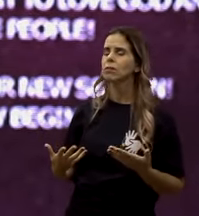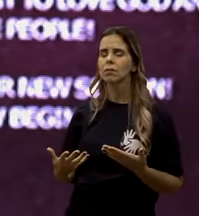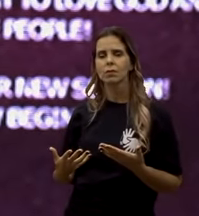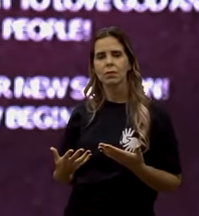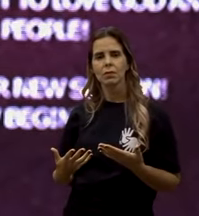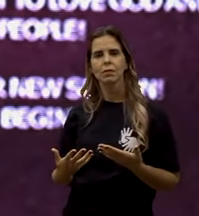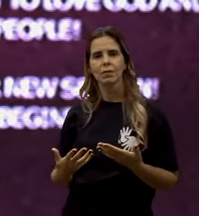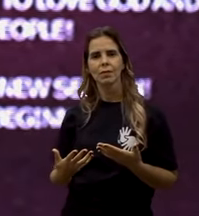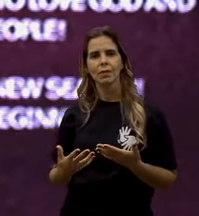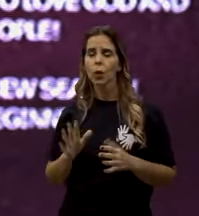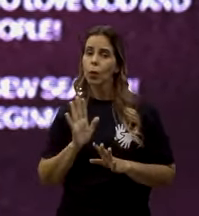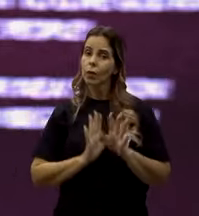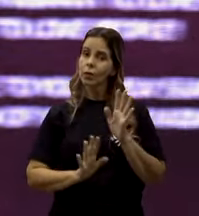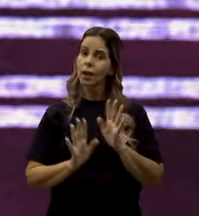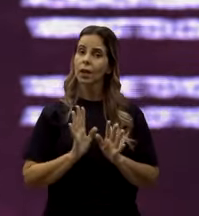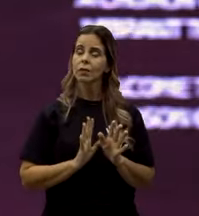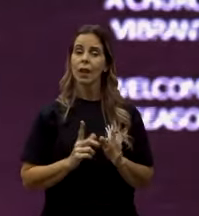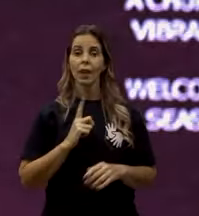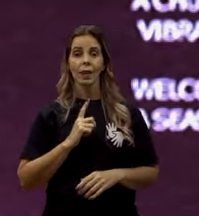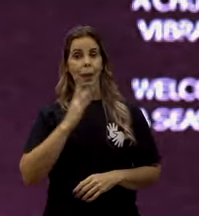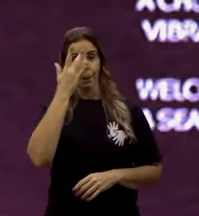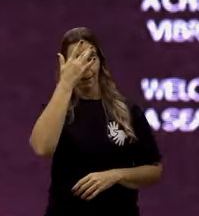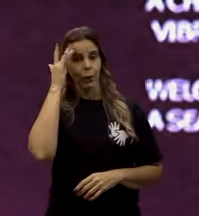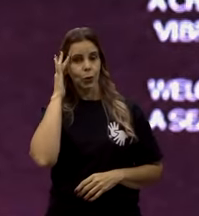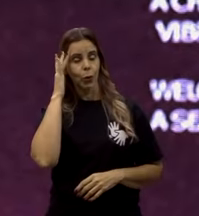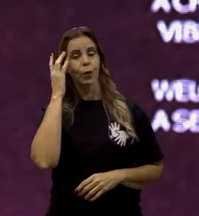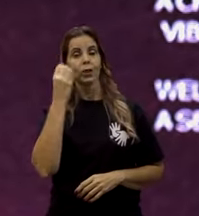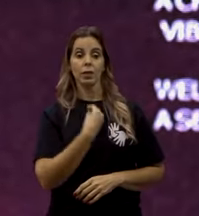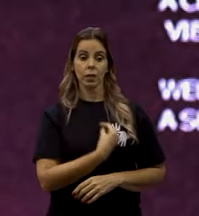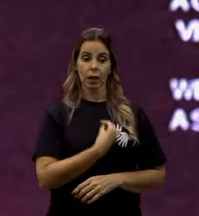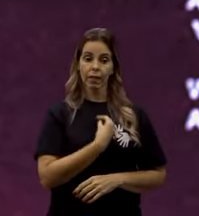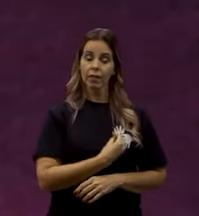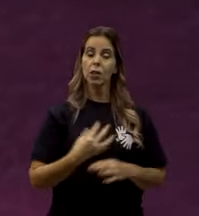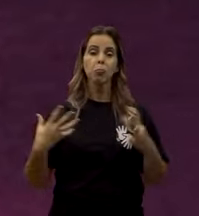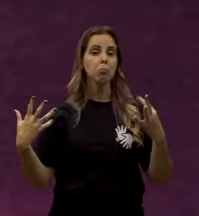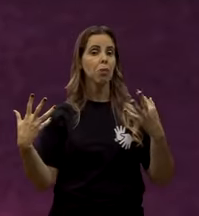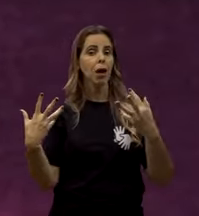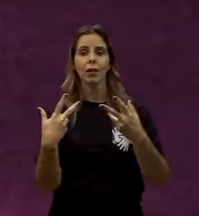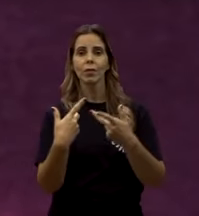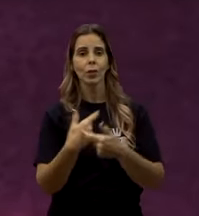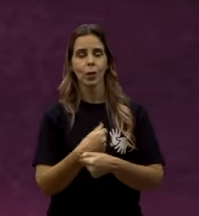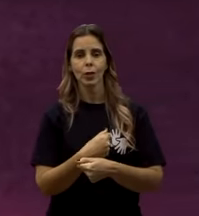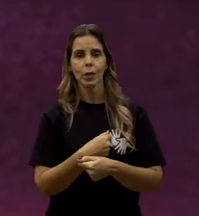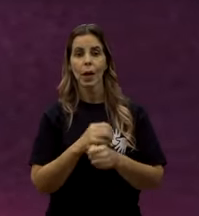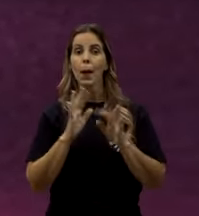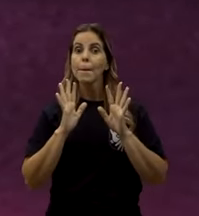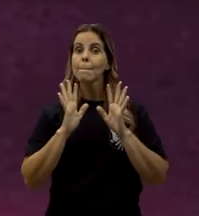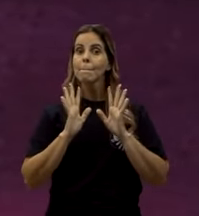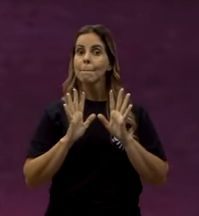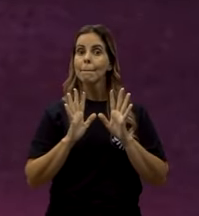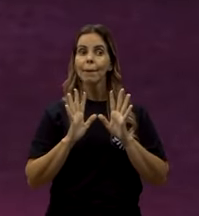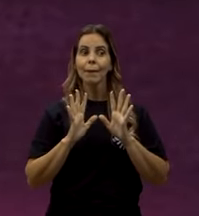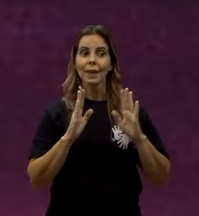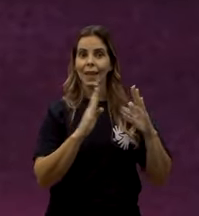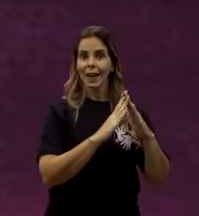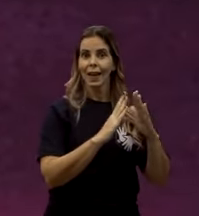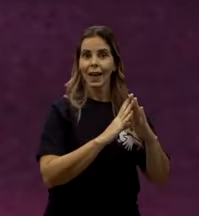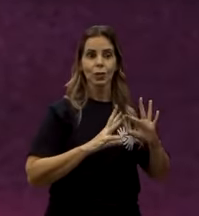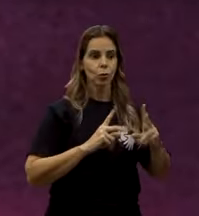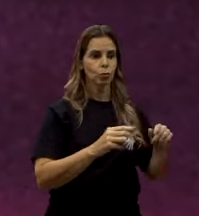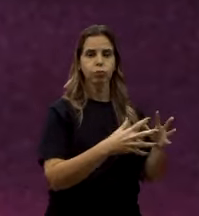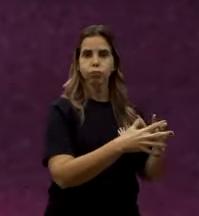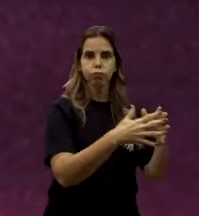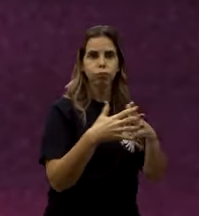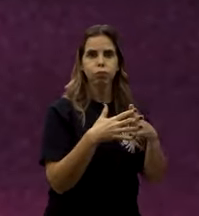tão nojento G tem gente que tá vivendo um tempo maravilhoso e tá vendo tudo dando errado em volta mas a vida dele tá uma maravilha a casa dele tá maravilha ele começa a falar assim